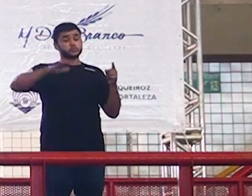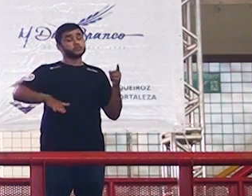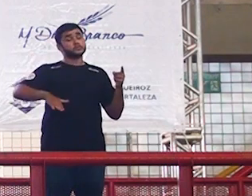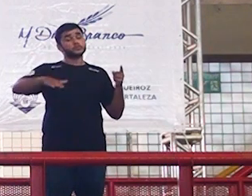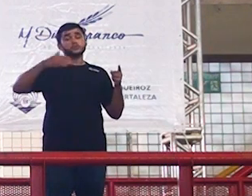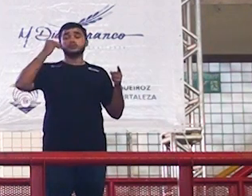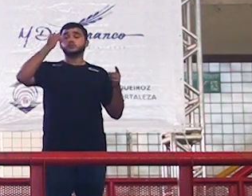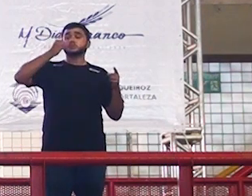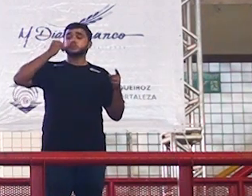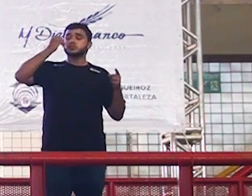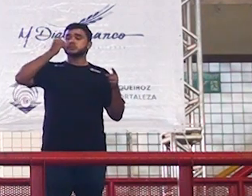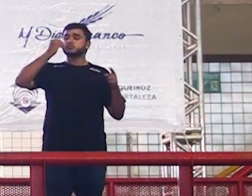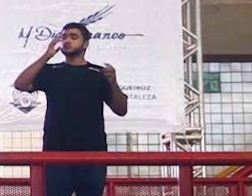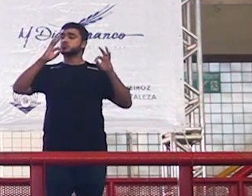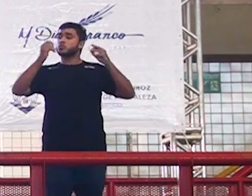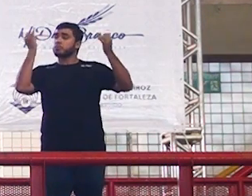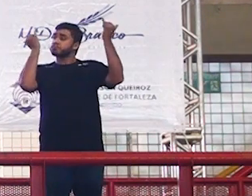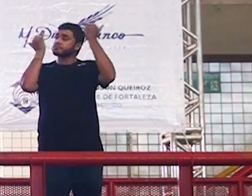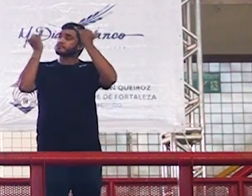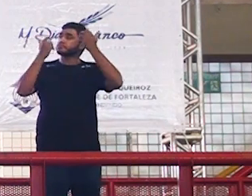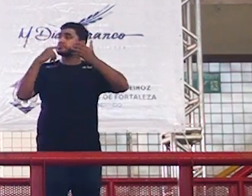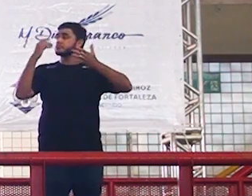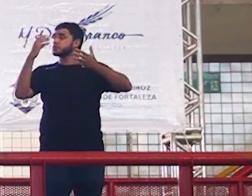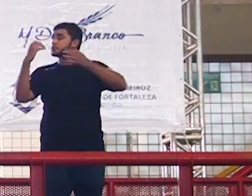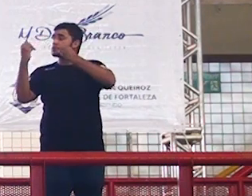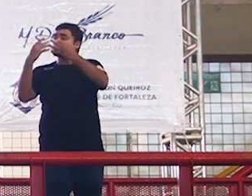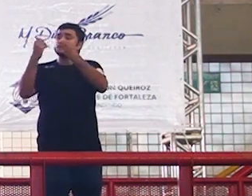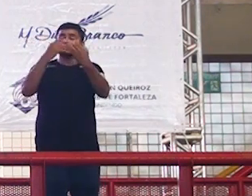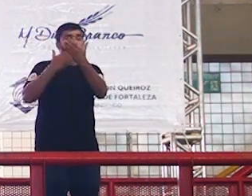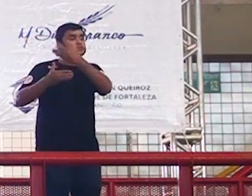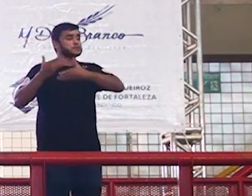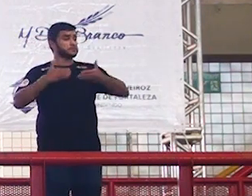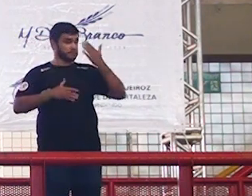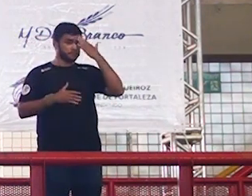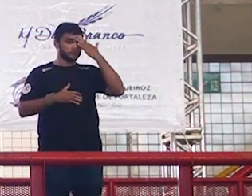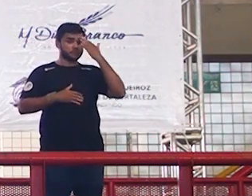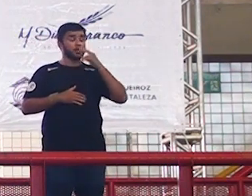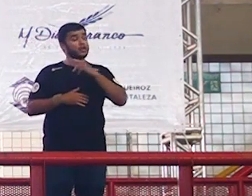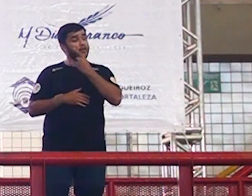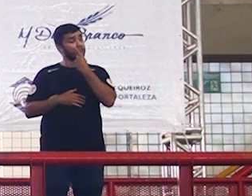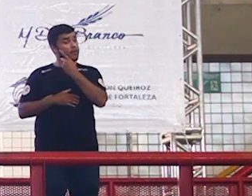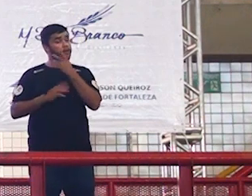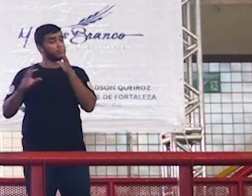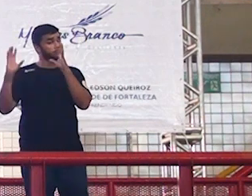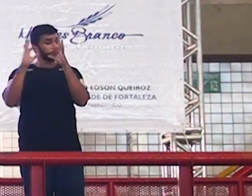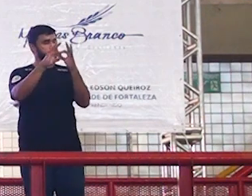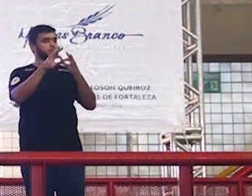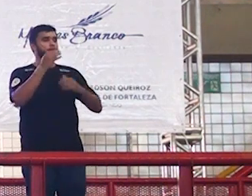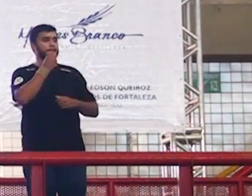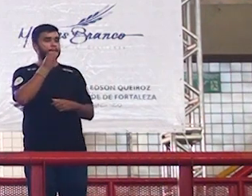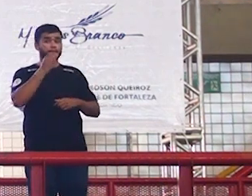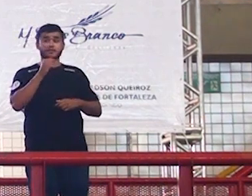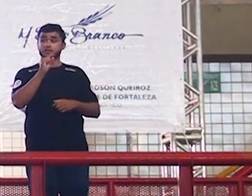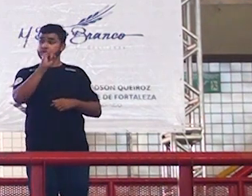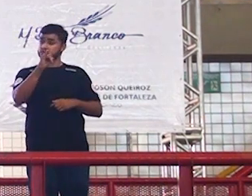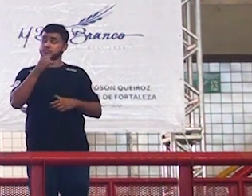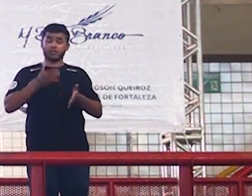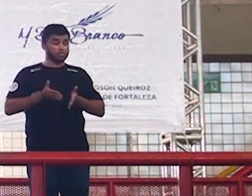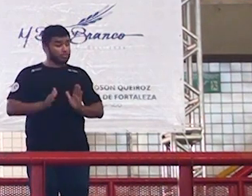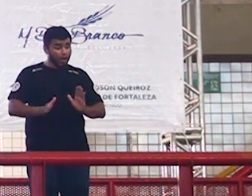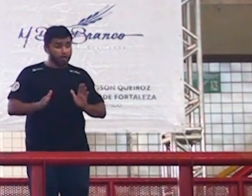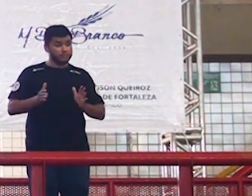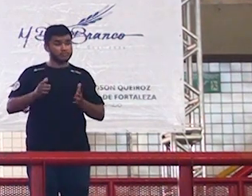um emaranhado de ensinamentos. E puxava, como já dizia John Locke, quando a pessoa